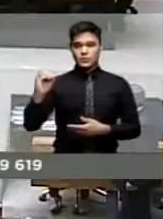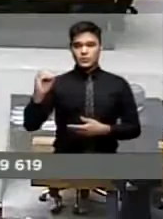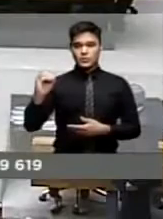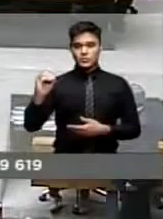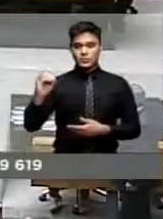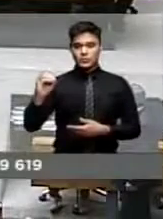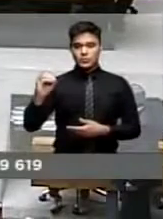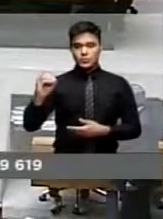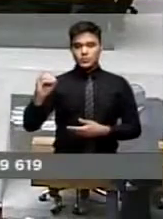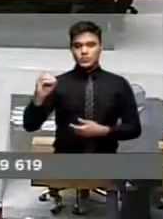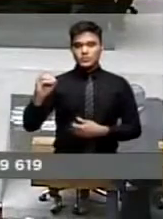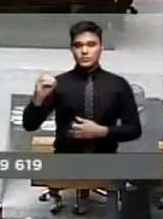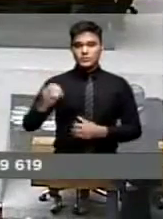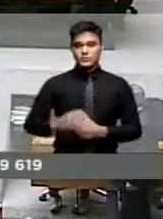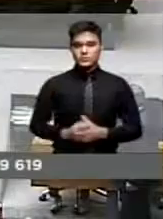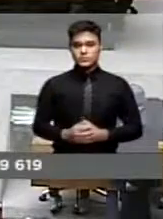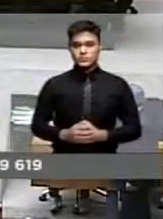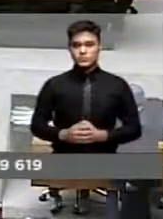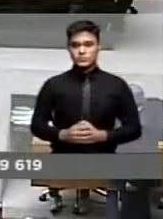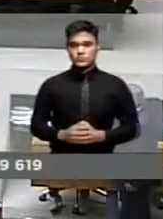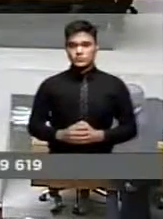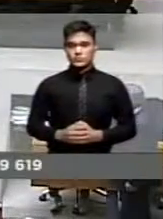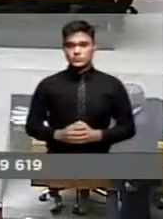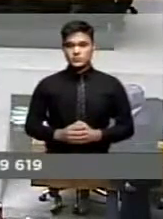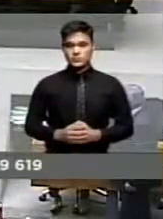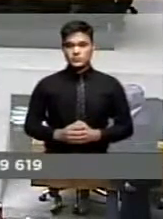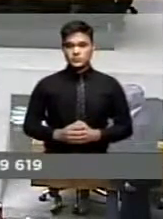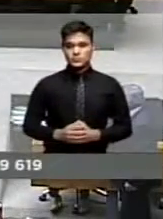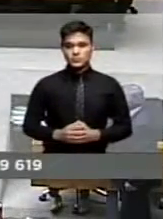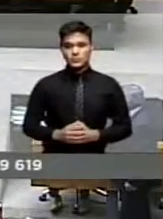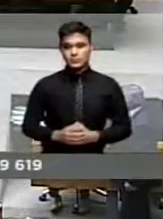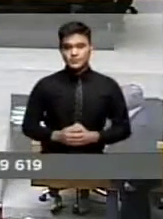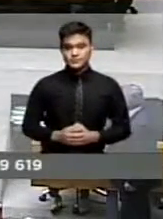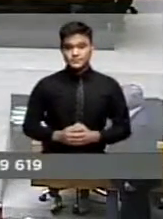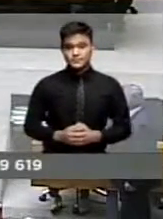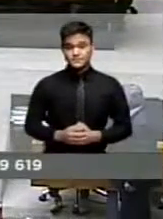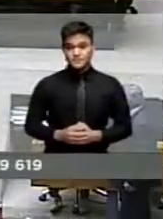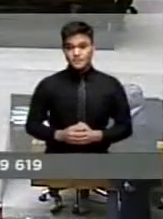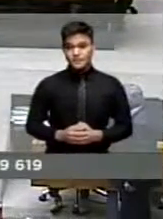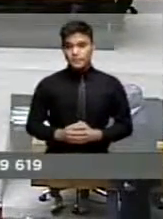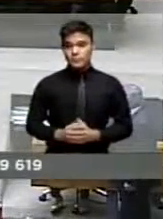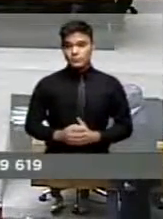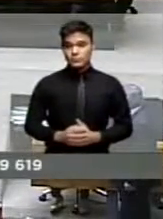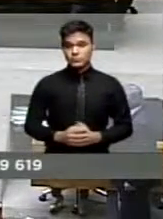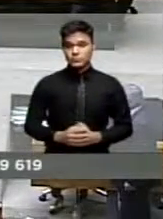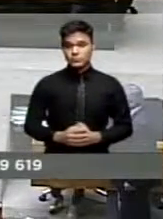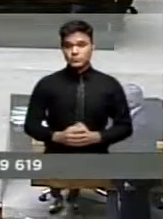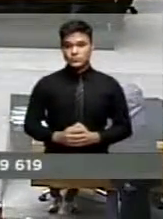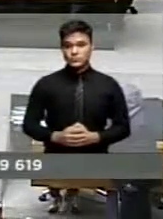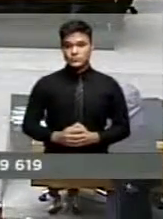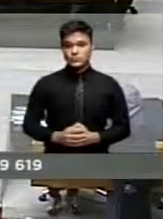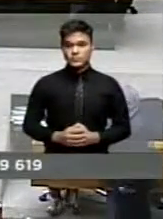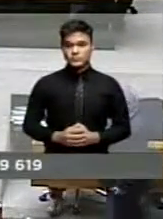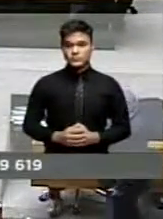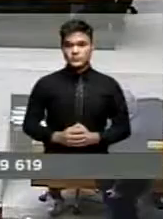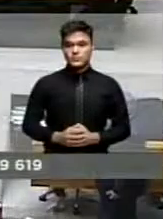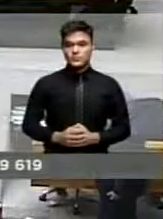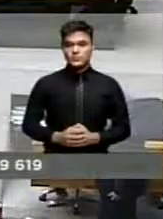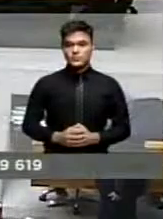Deputado Heráclito Fortes. Está desligado. Você entra. Ele é membro do grupo.